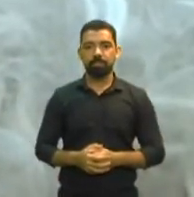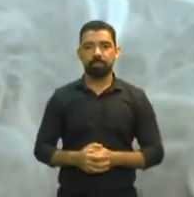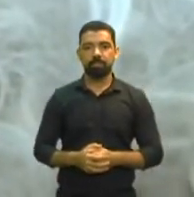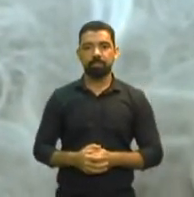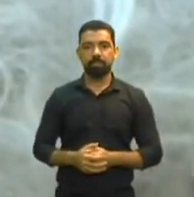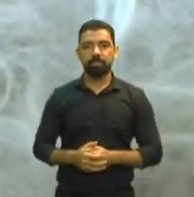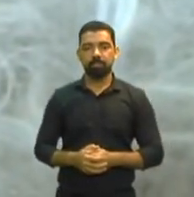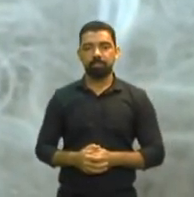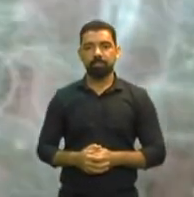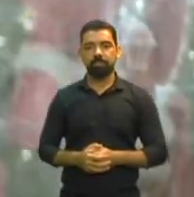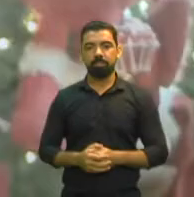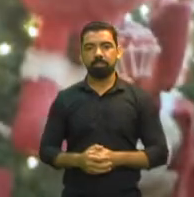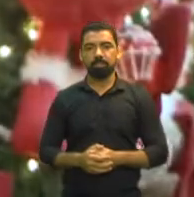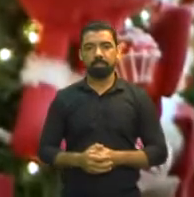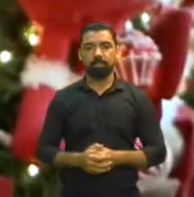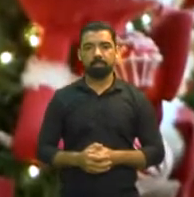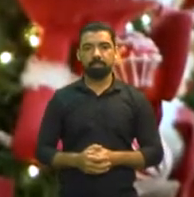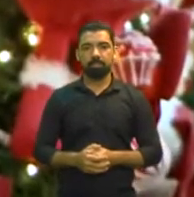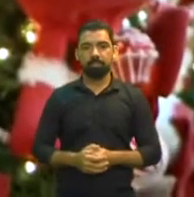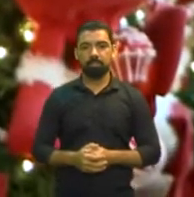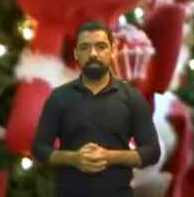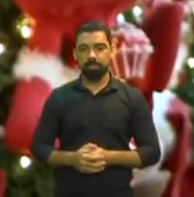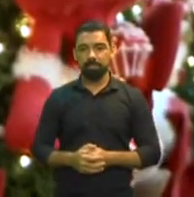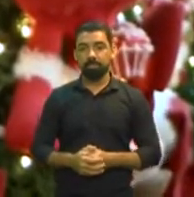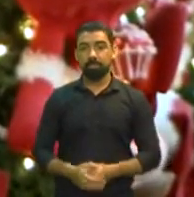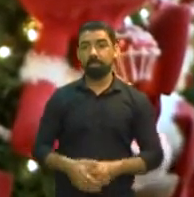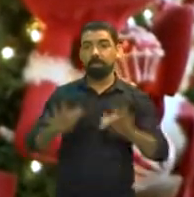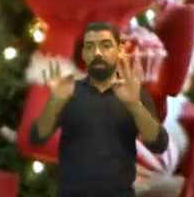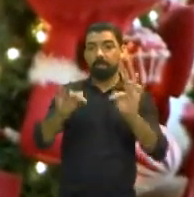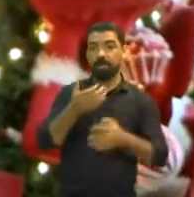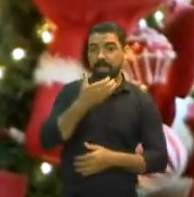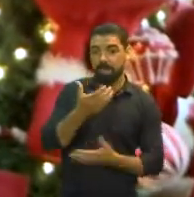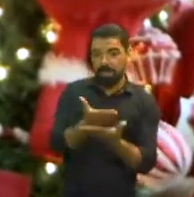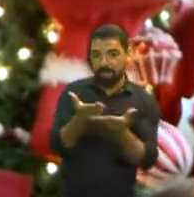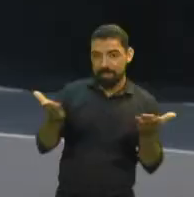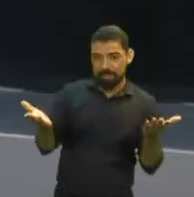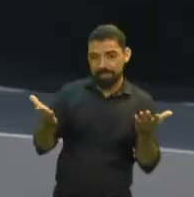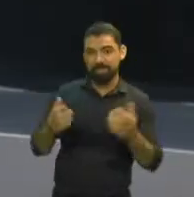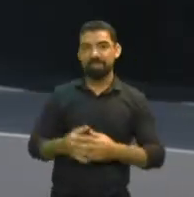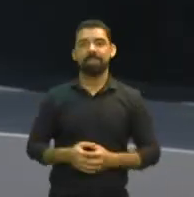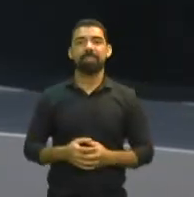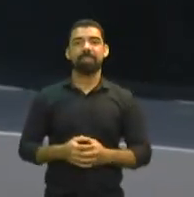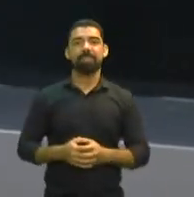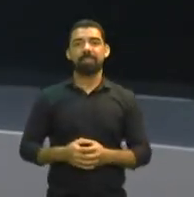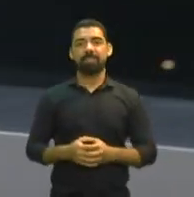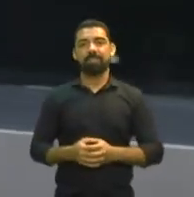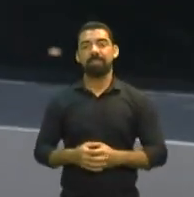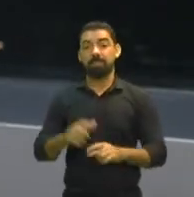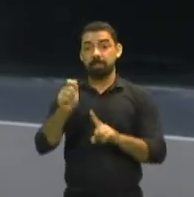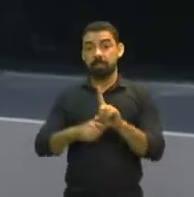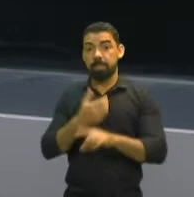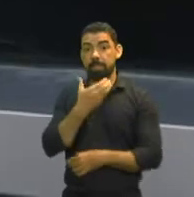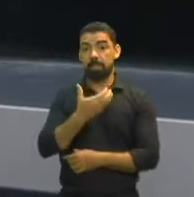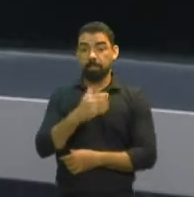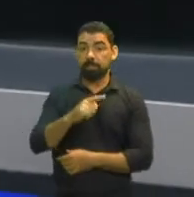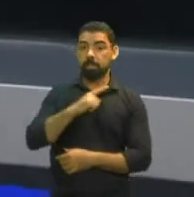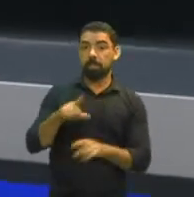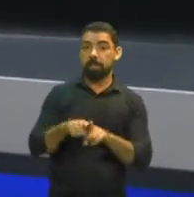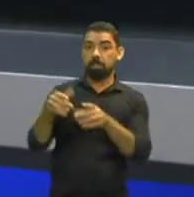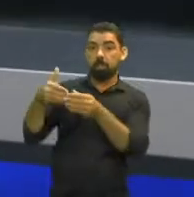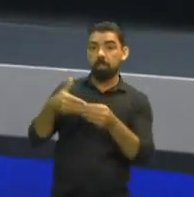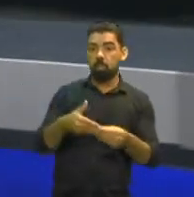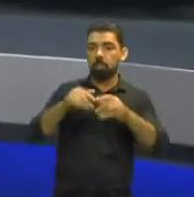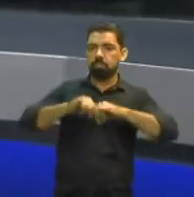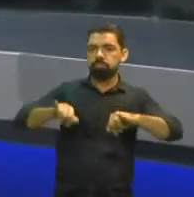O O mês de dezembro traz uma campanha que a cada